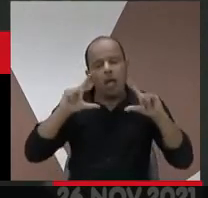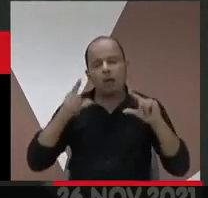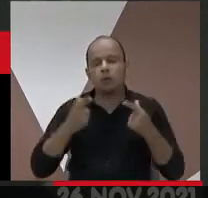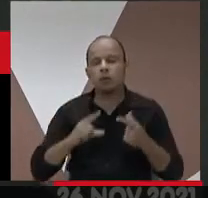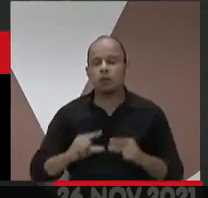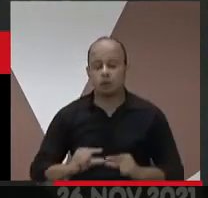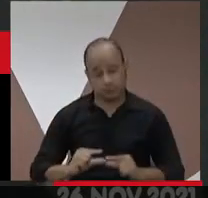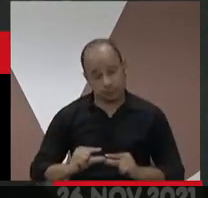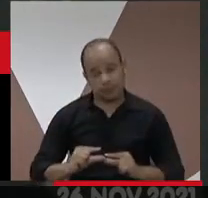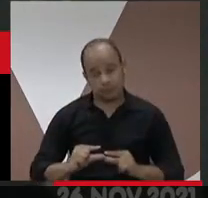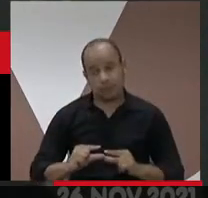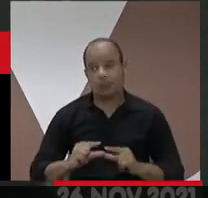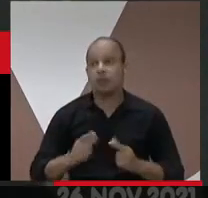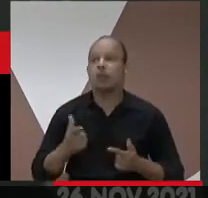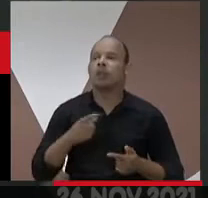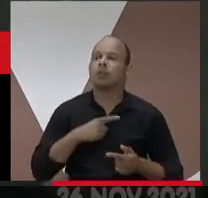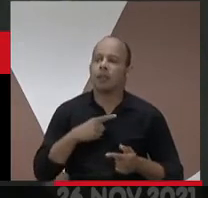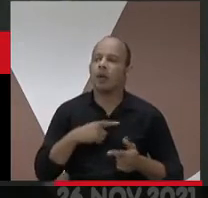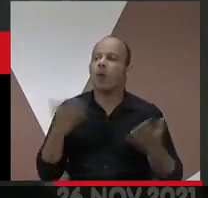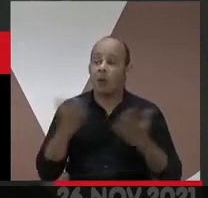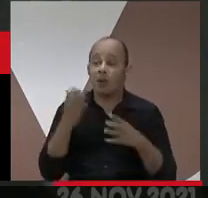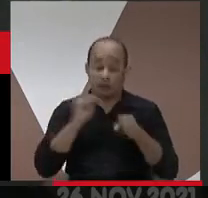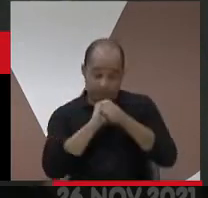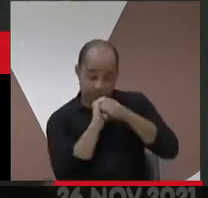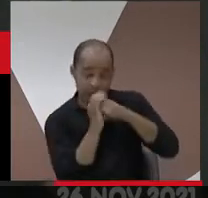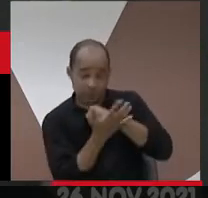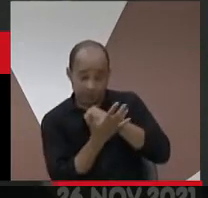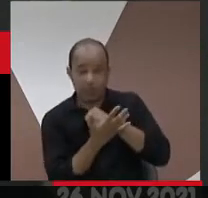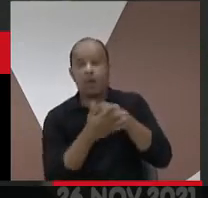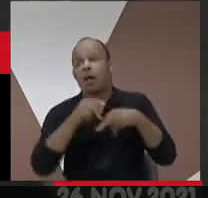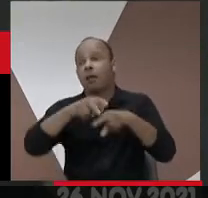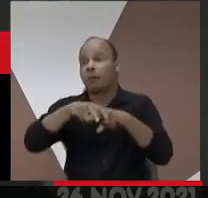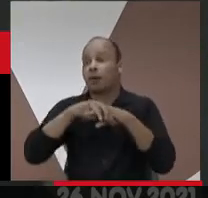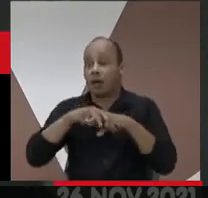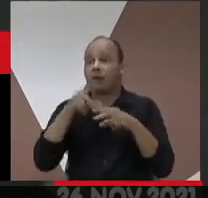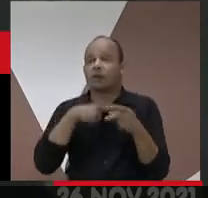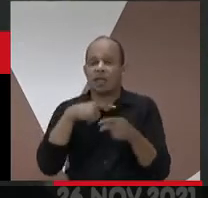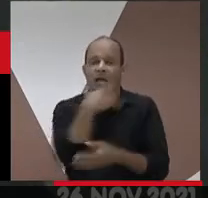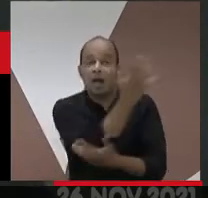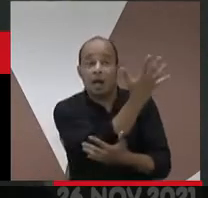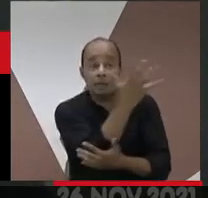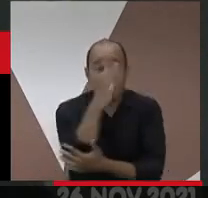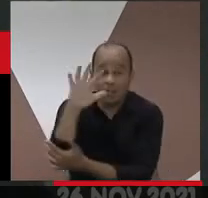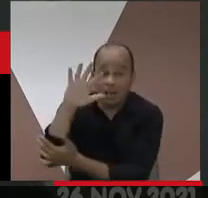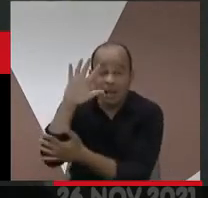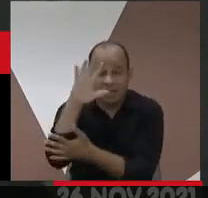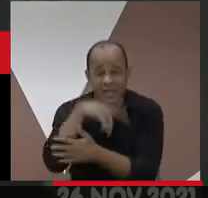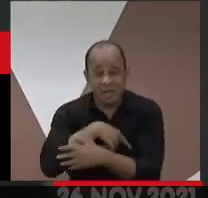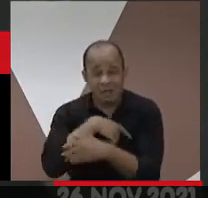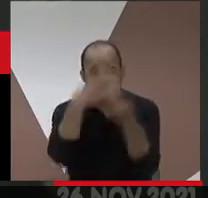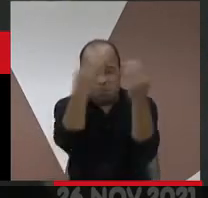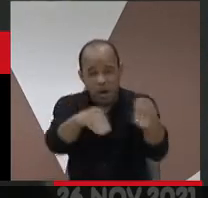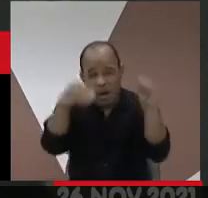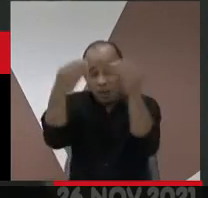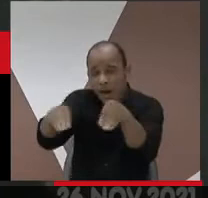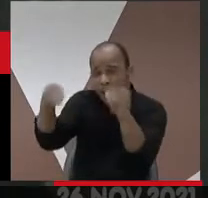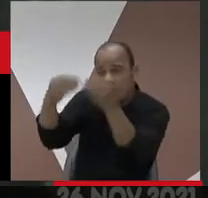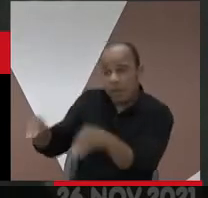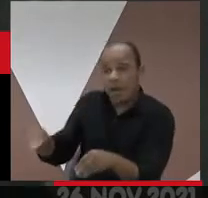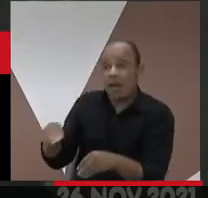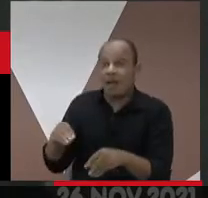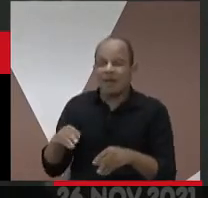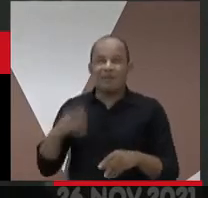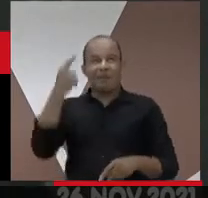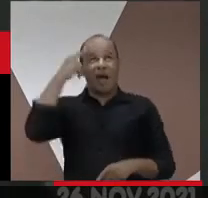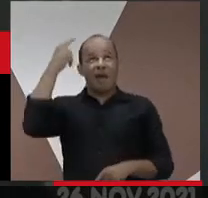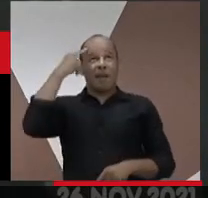qualidade de vida. Hoje, a pandemia existe por causa dos impactos ambientais. O ser humano só está pensando no dinheiro,